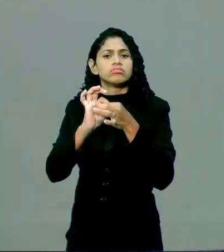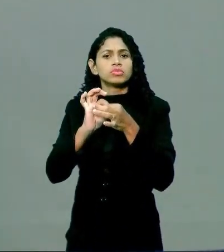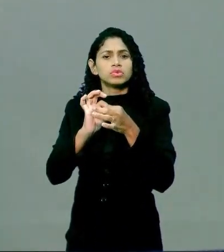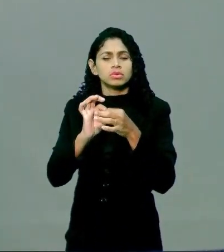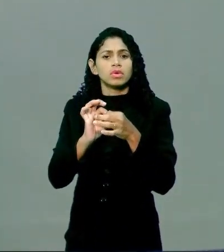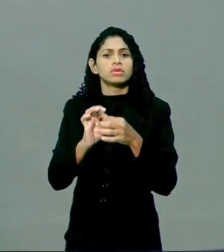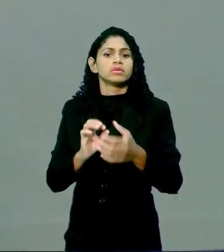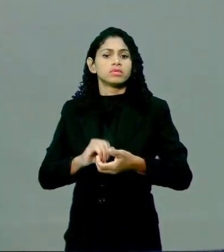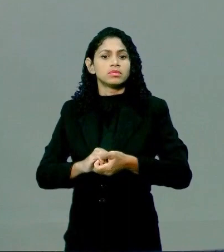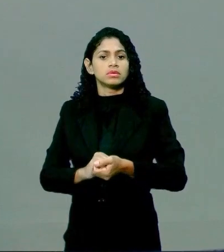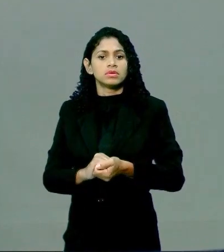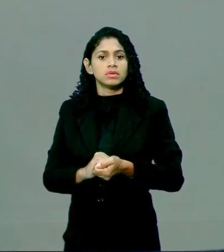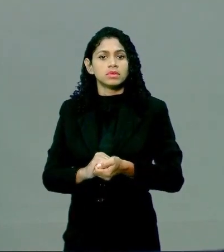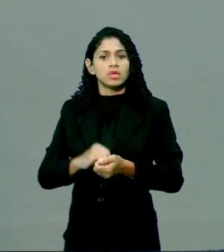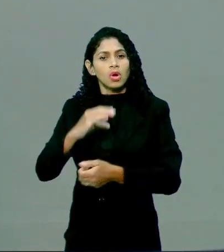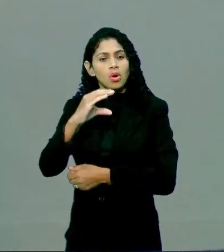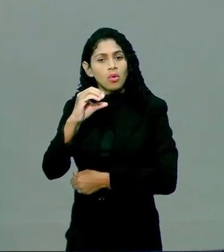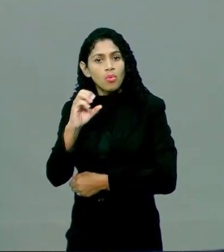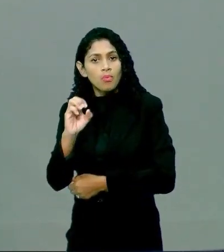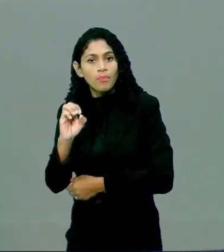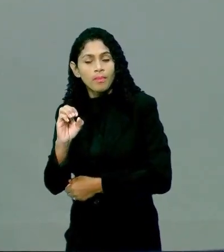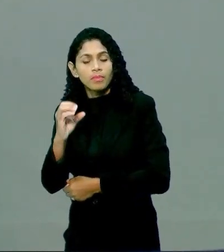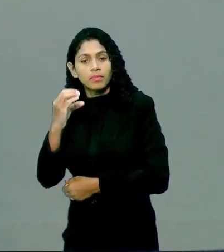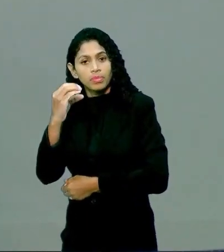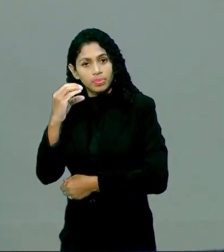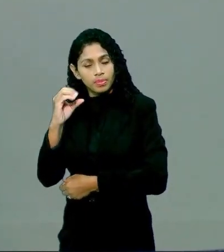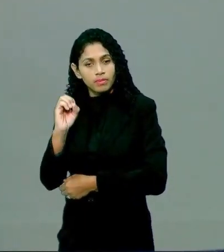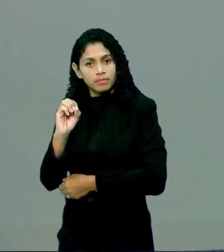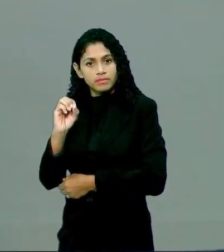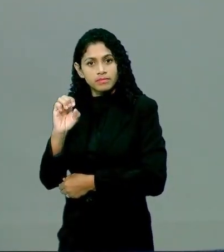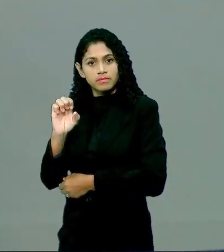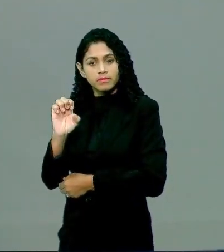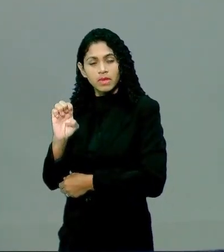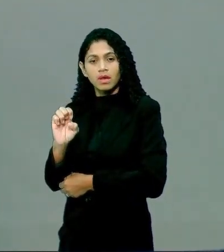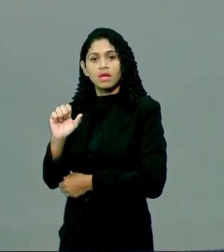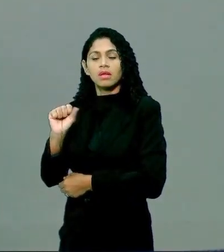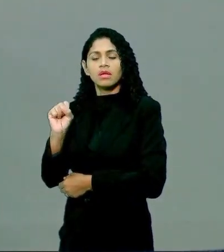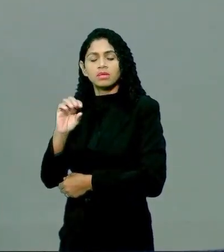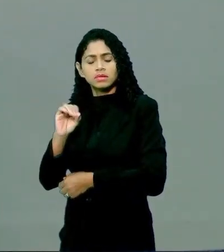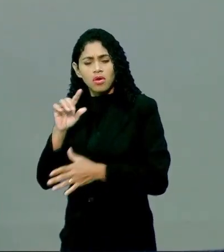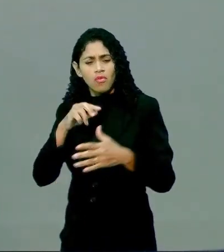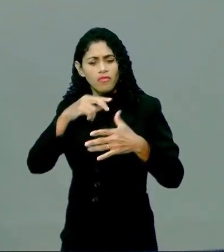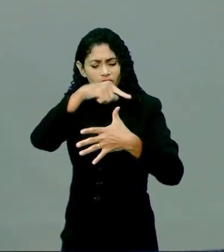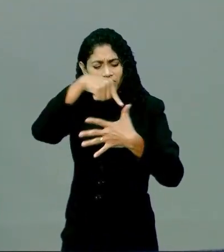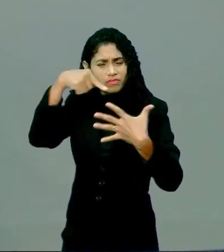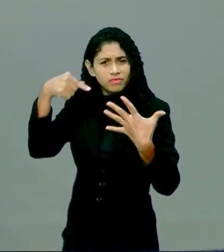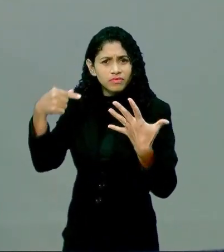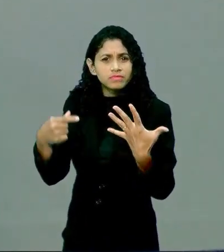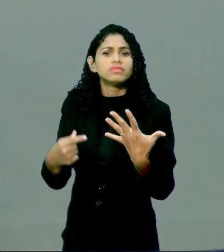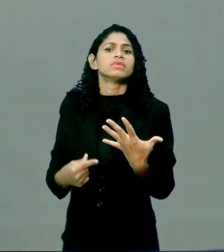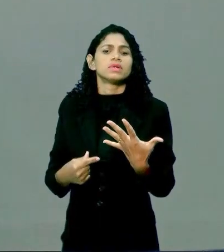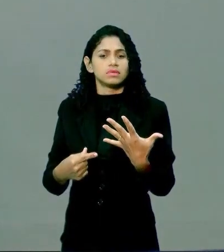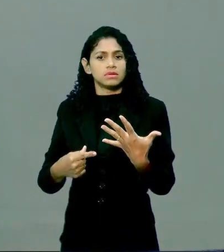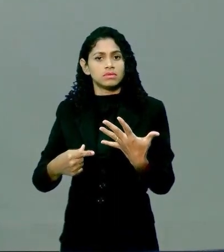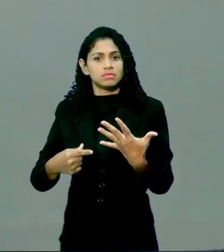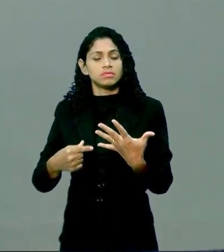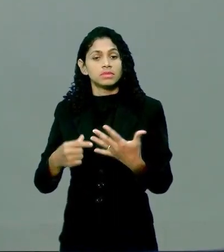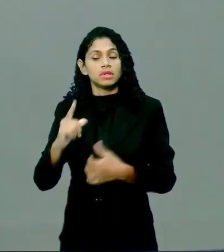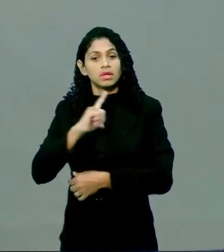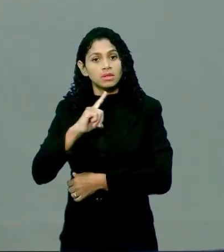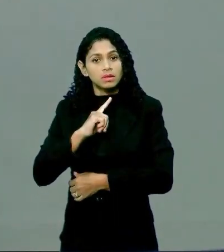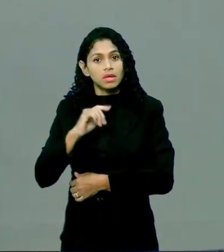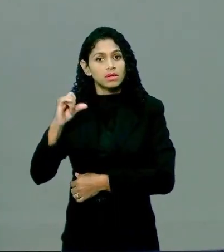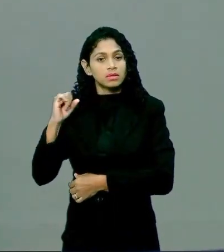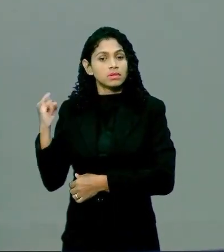a coesão, a coerência textual. Então, quando a gente estuda isso e observa a importância